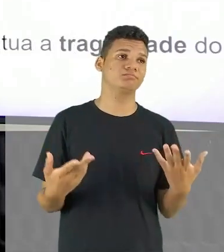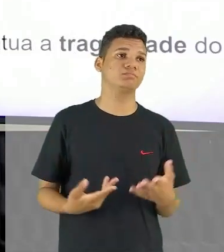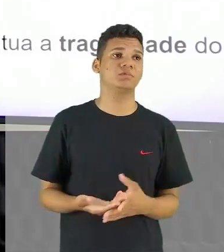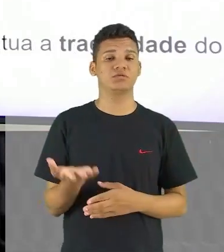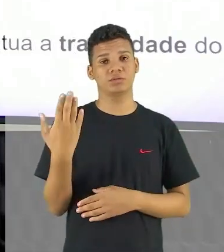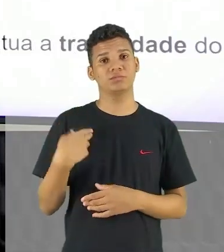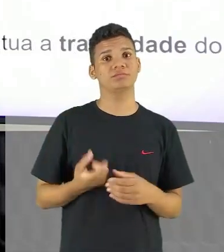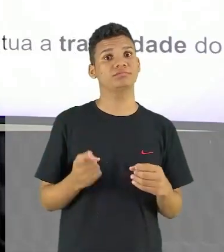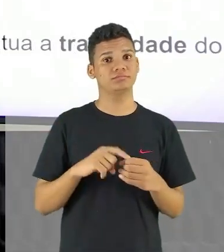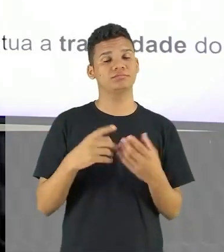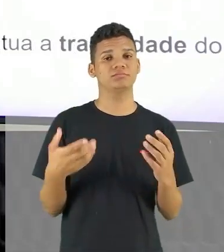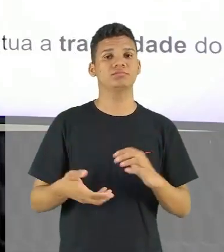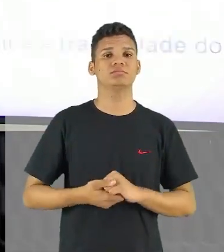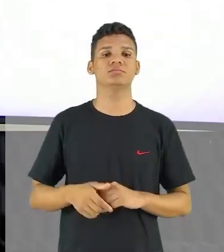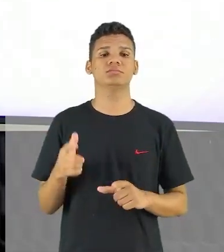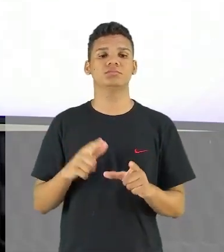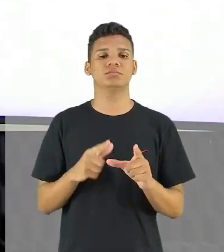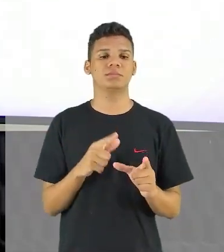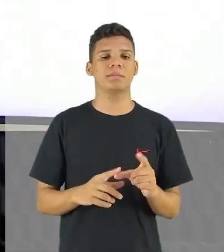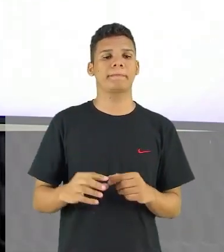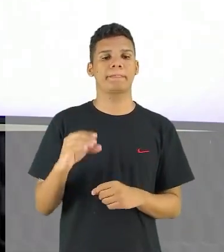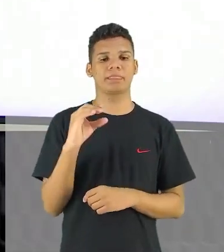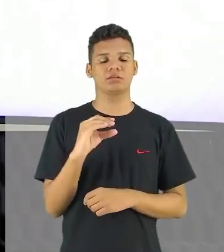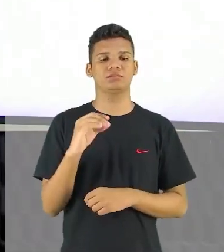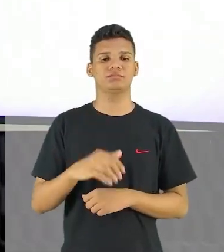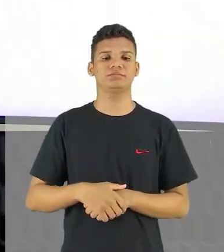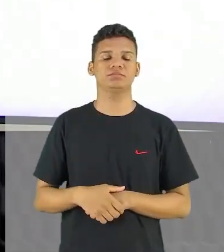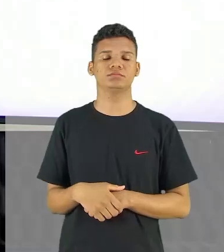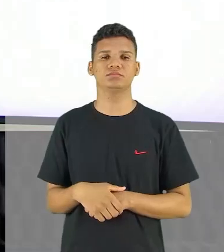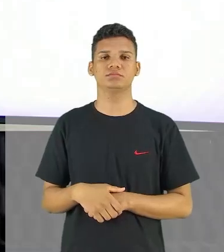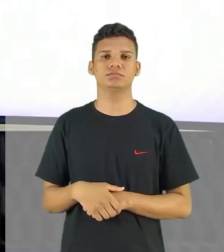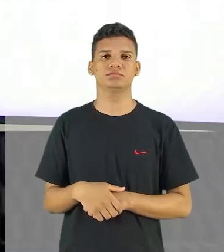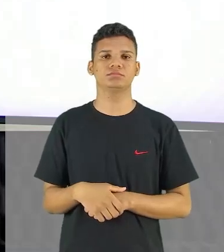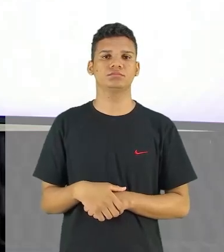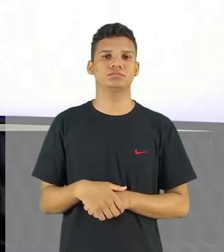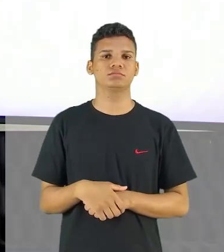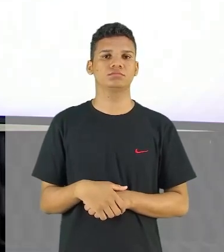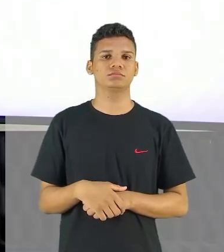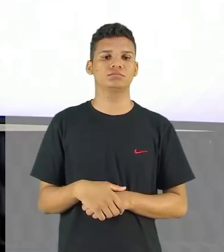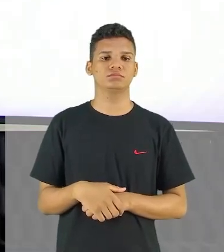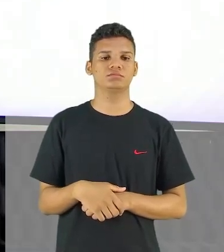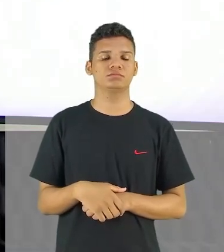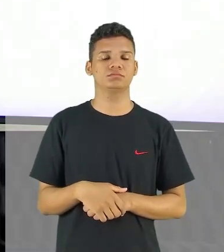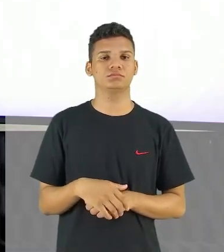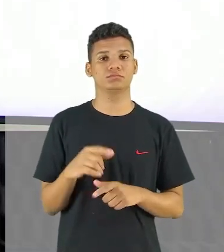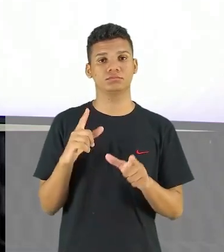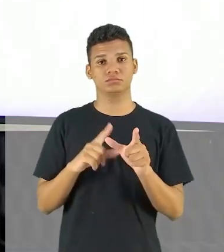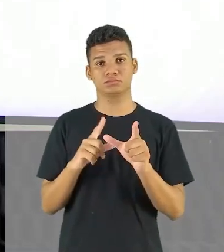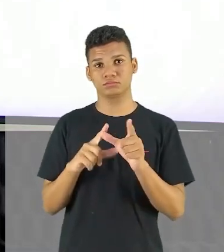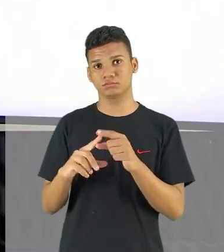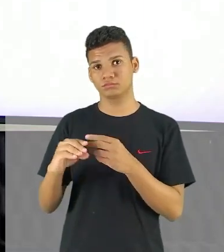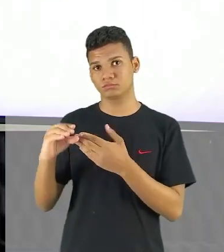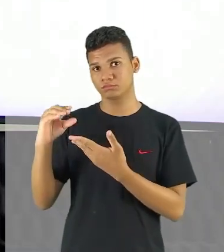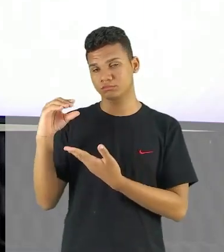né? Letra C. Pronome de tratamento você,